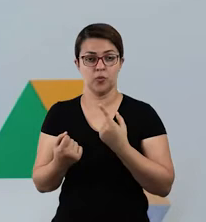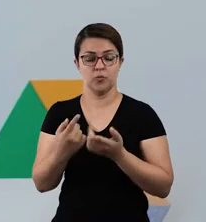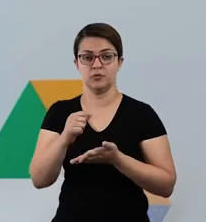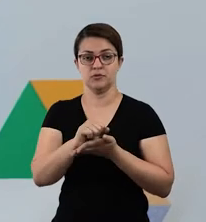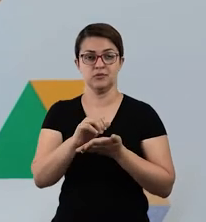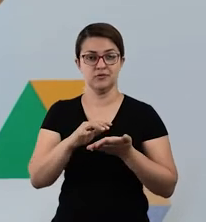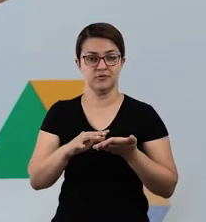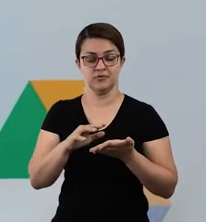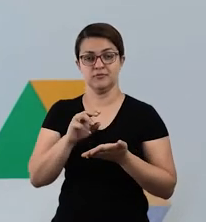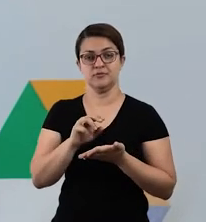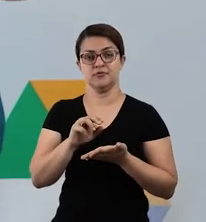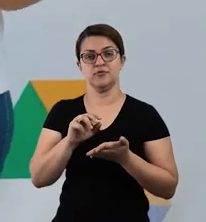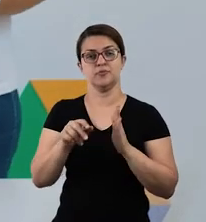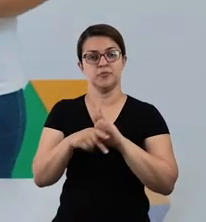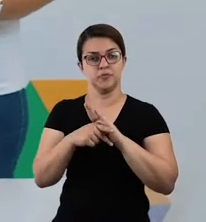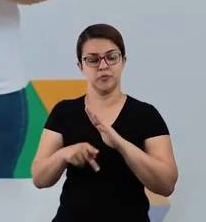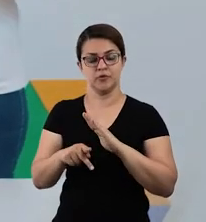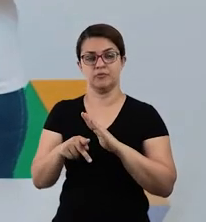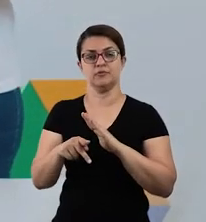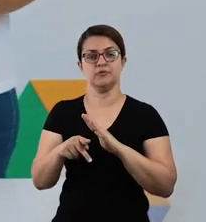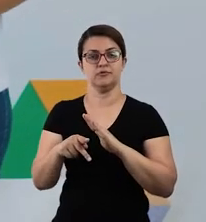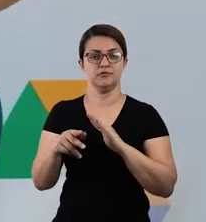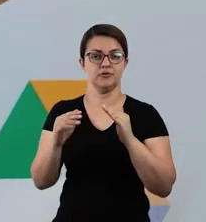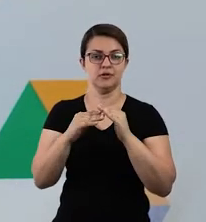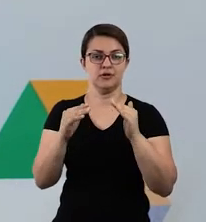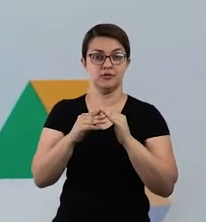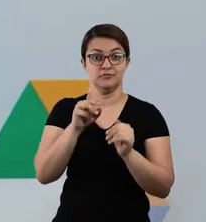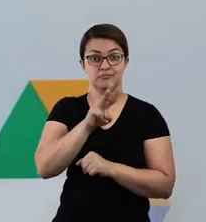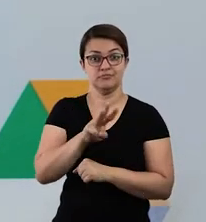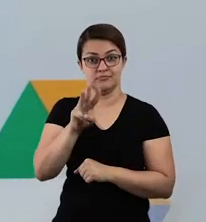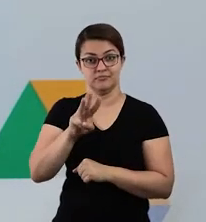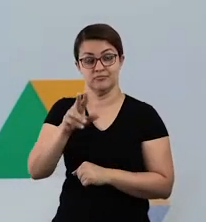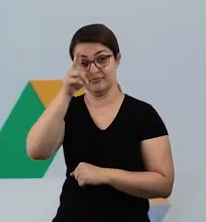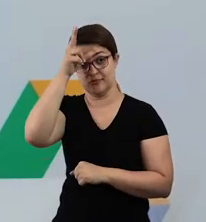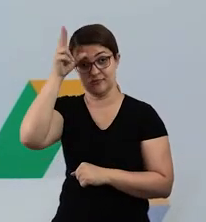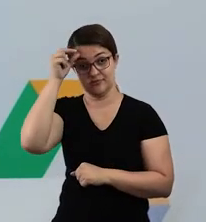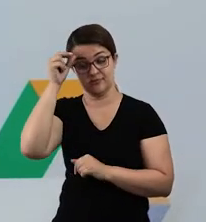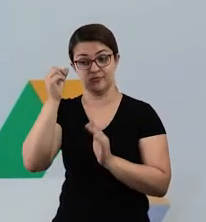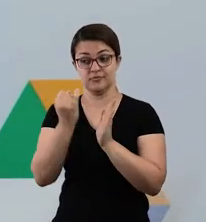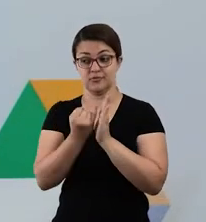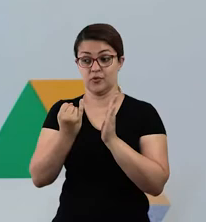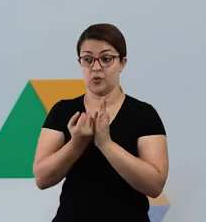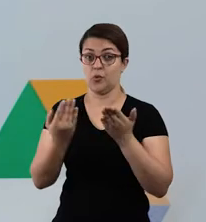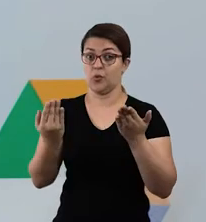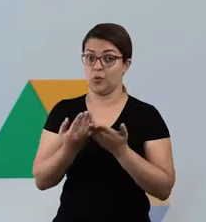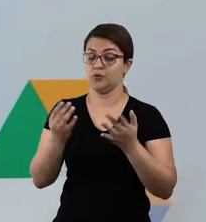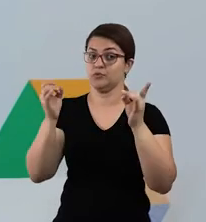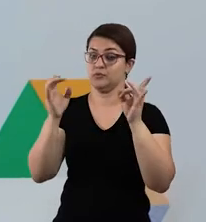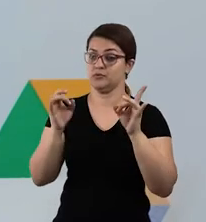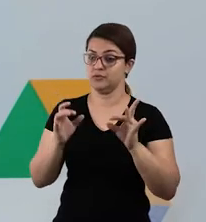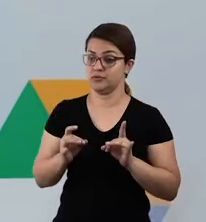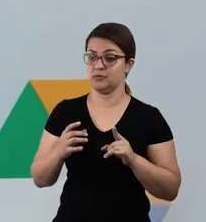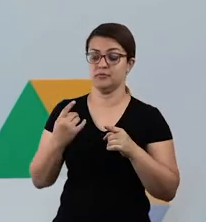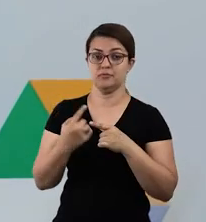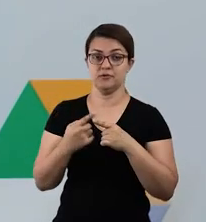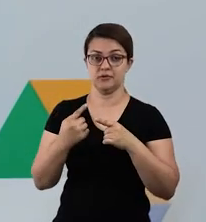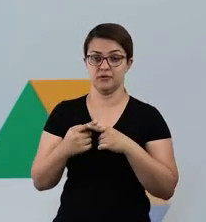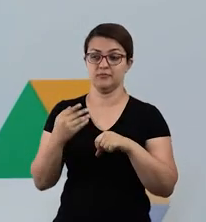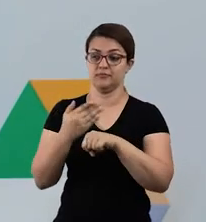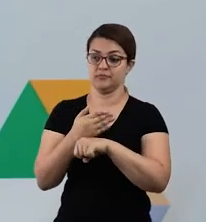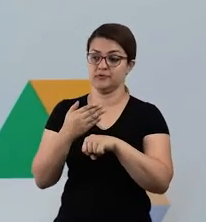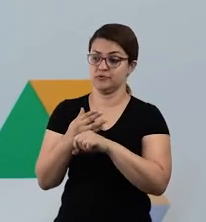algumas atividades do link Lição de Casa, lá no site da Prefeitura. E hoje vai ser uma gravação muito especial, porque eu estarei